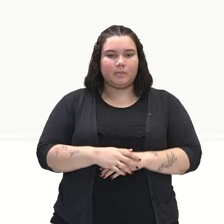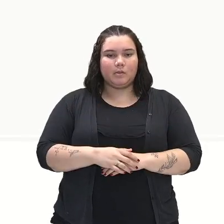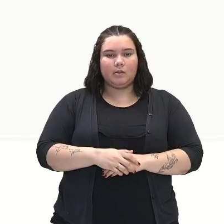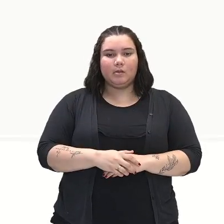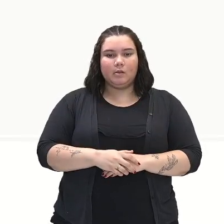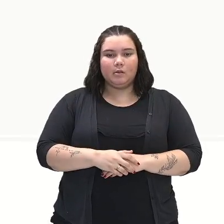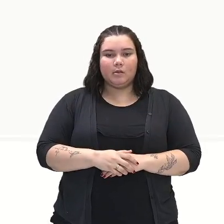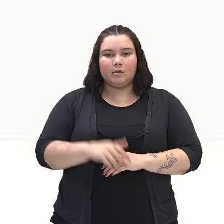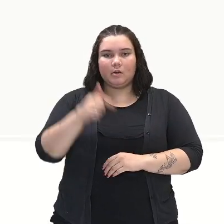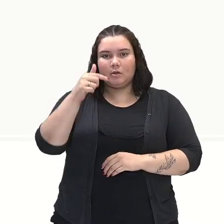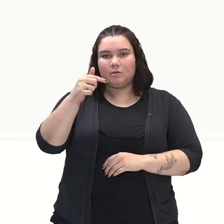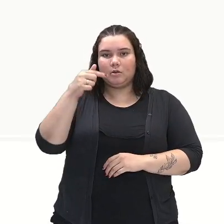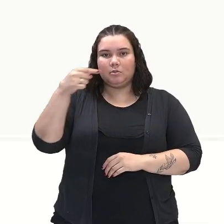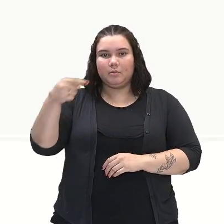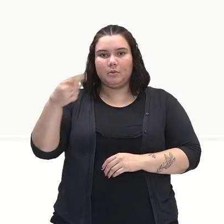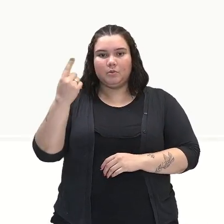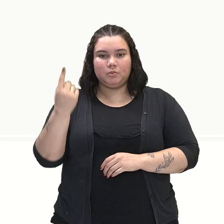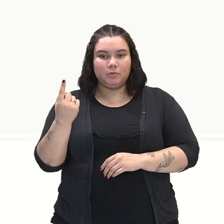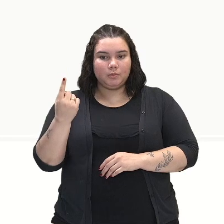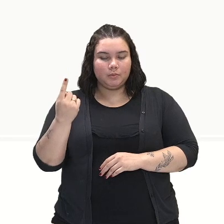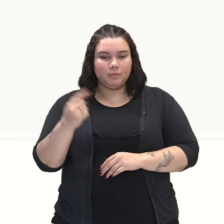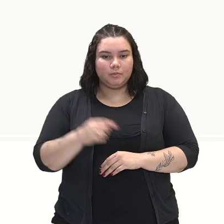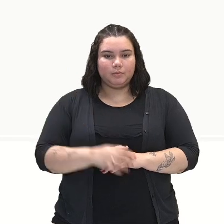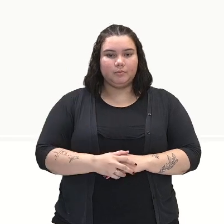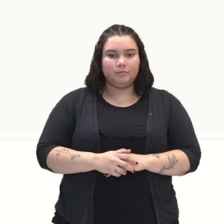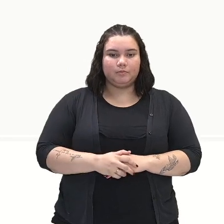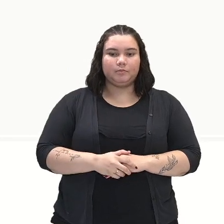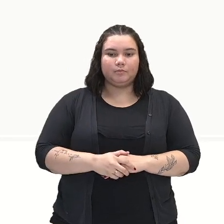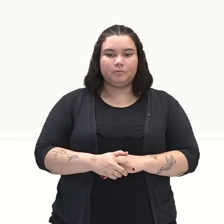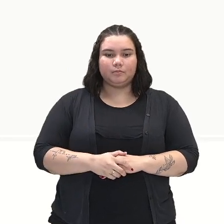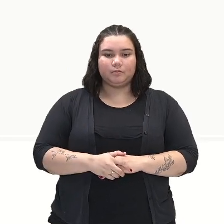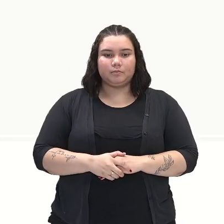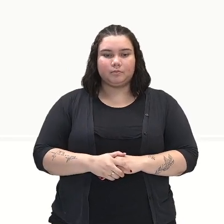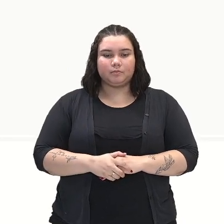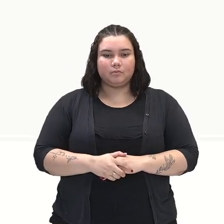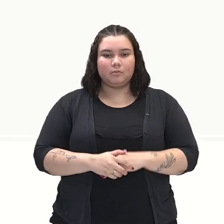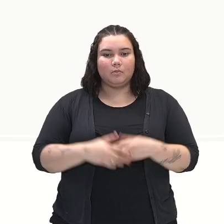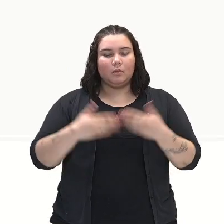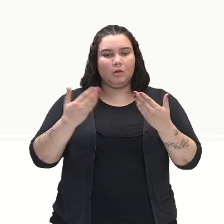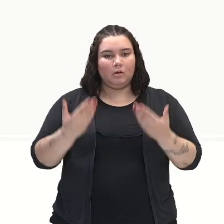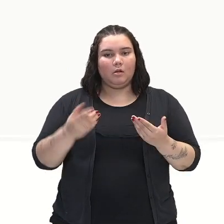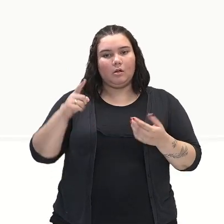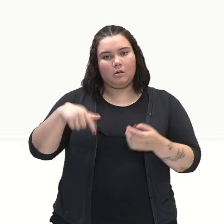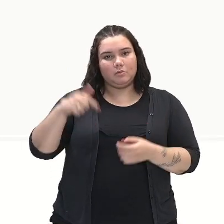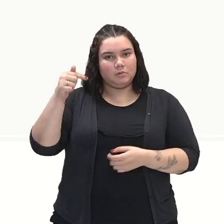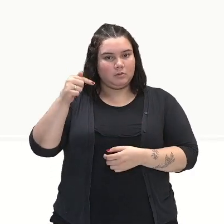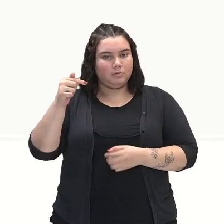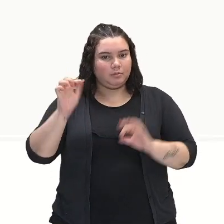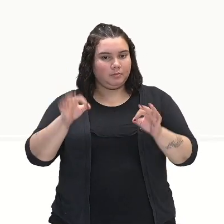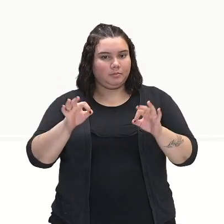7 menos 1. Tá? N nesse caso aí será o 7.